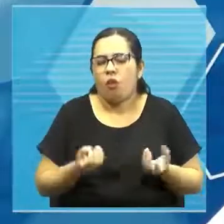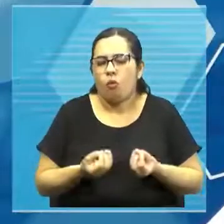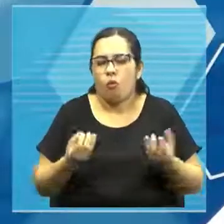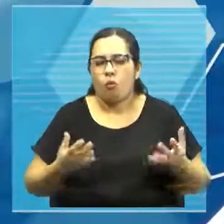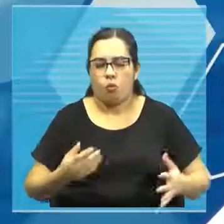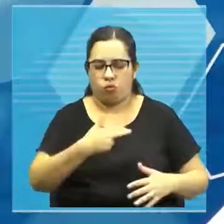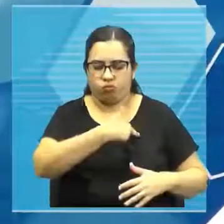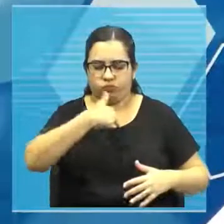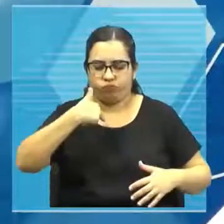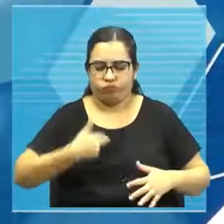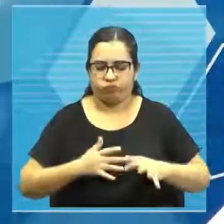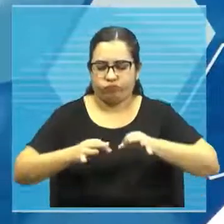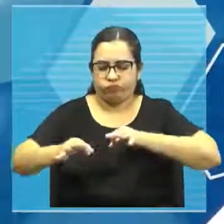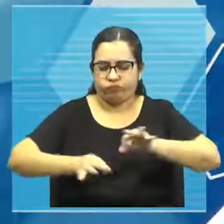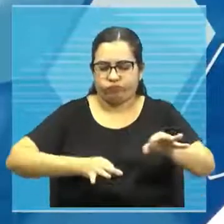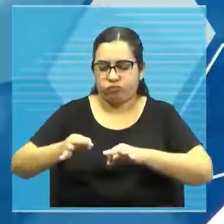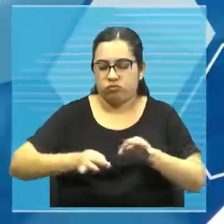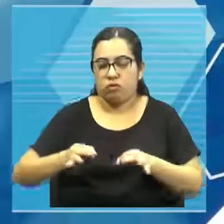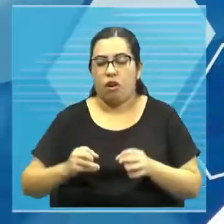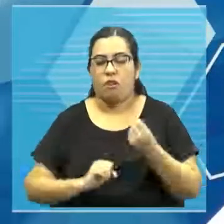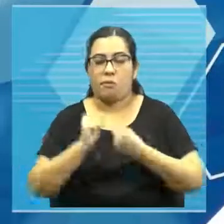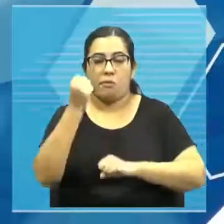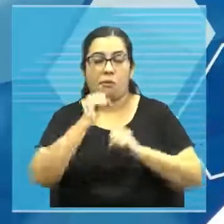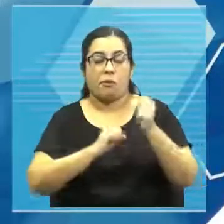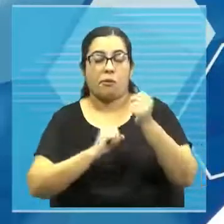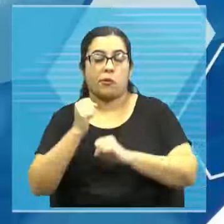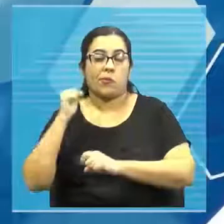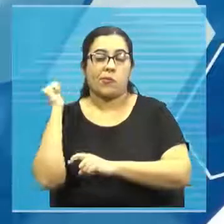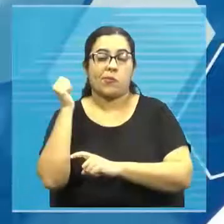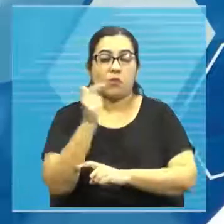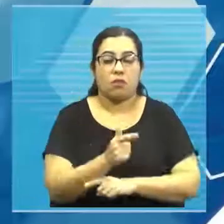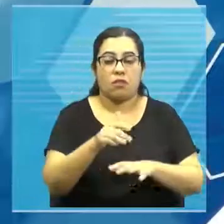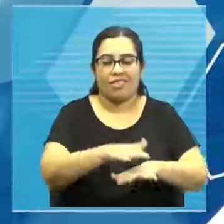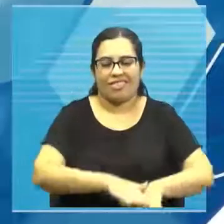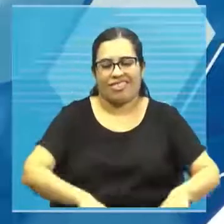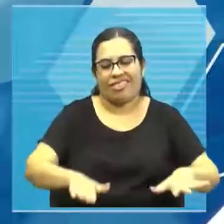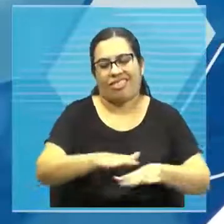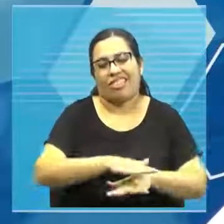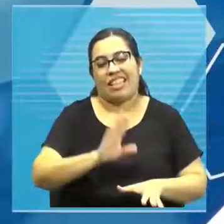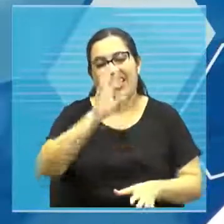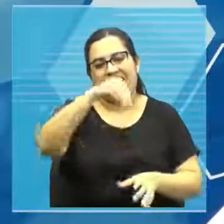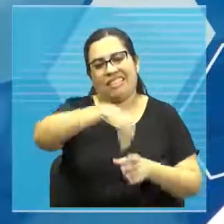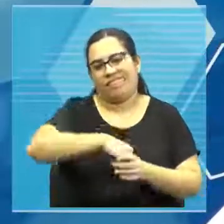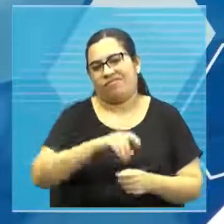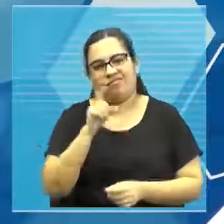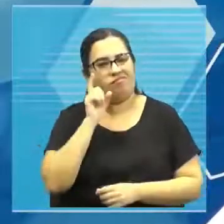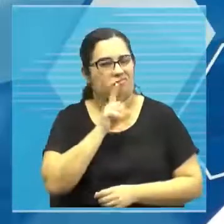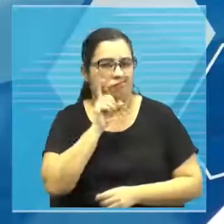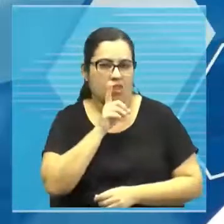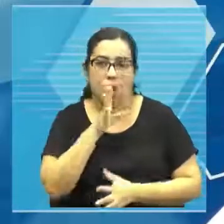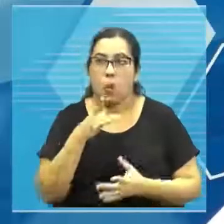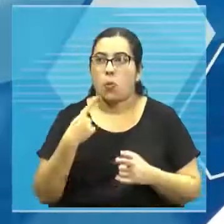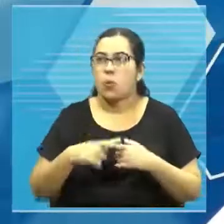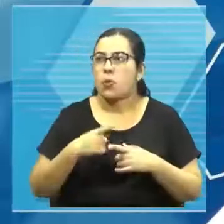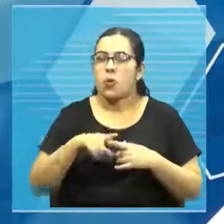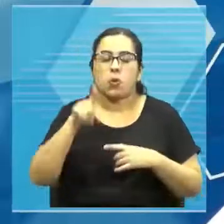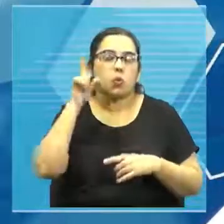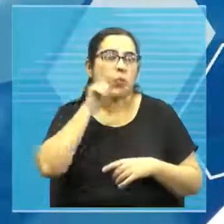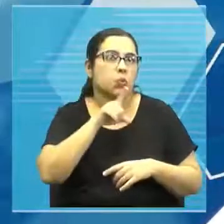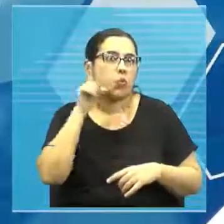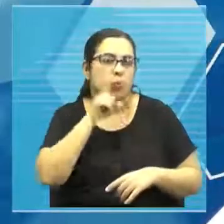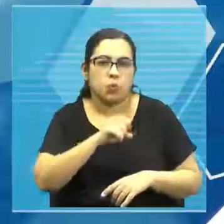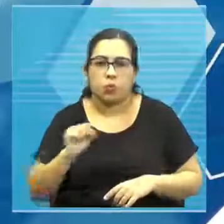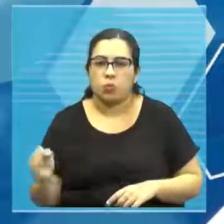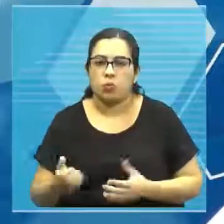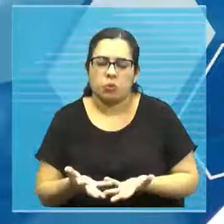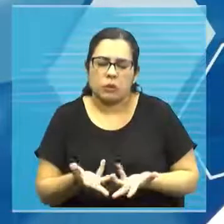lá na China terceirizar a produção na China do que produzir em solo americano porque nos Estados Unidos é uma mão de obra